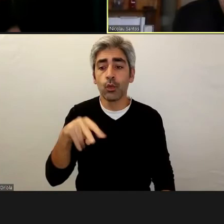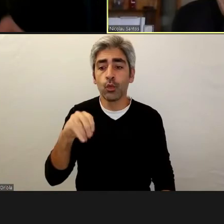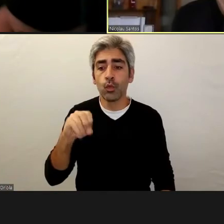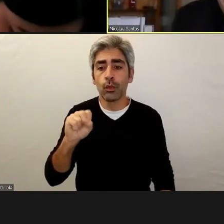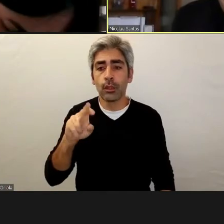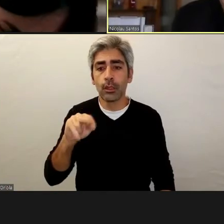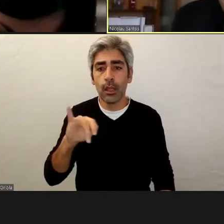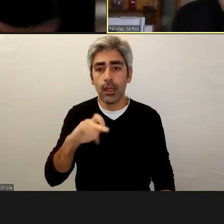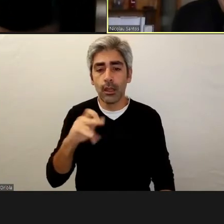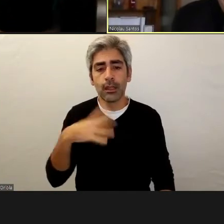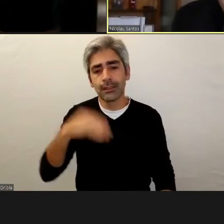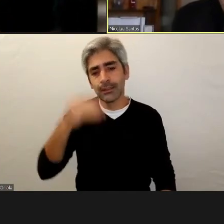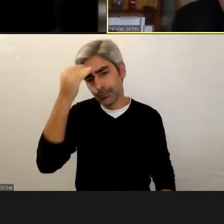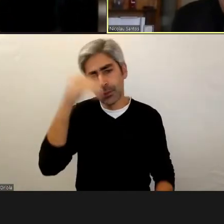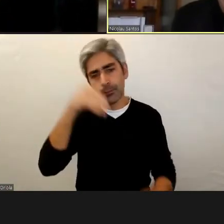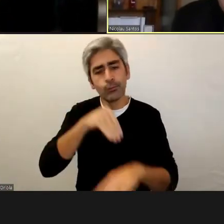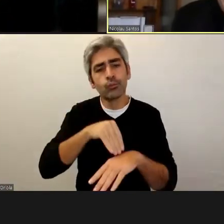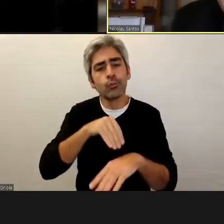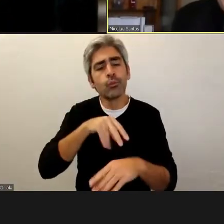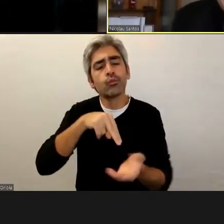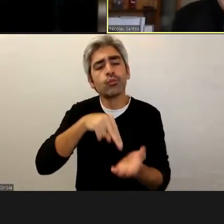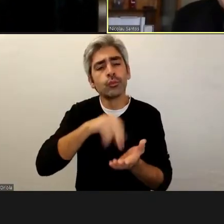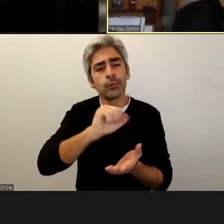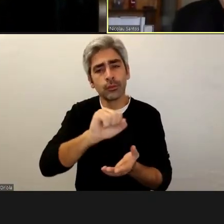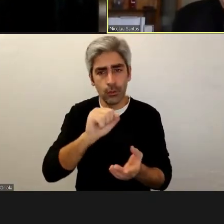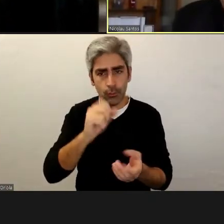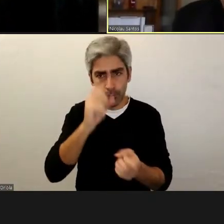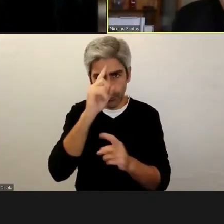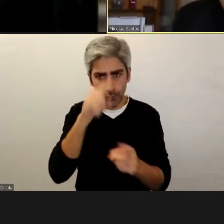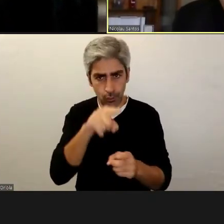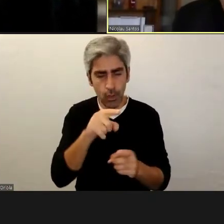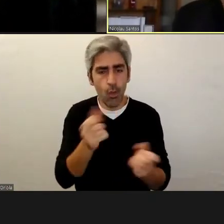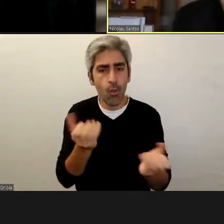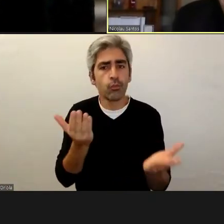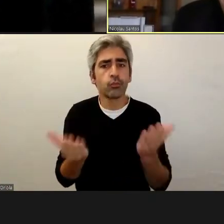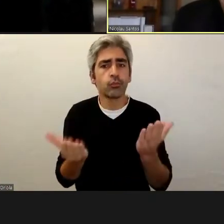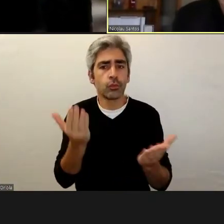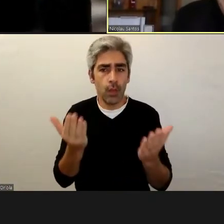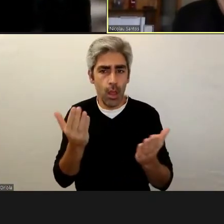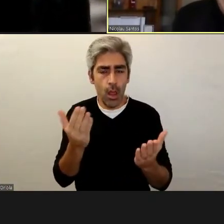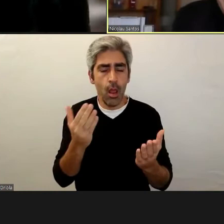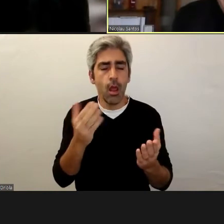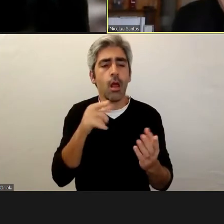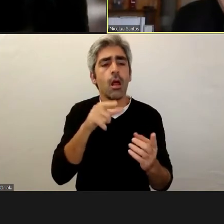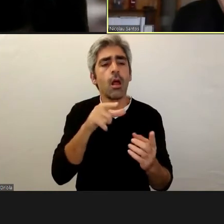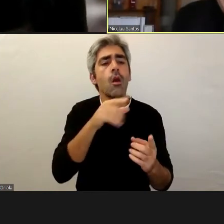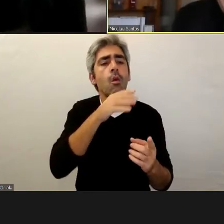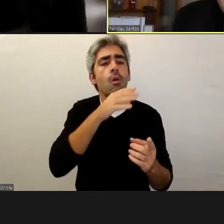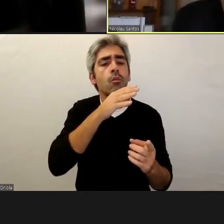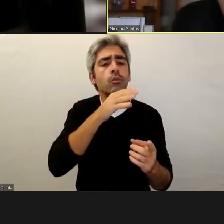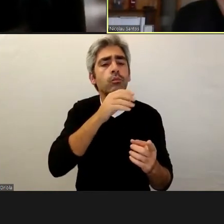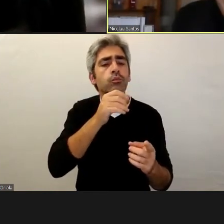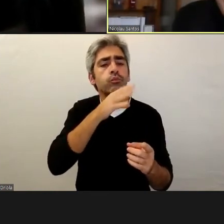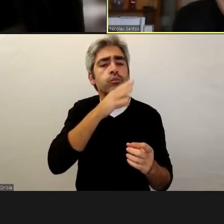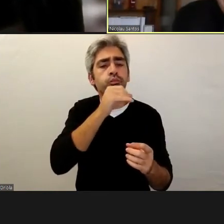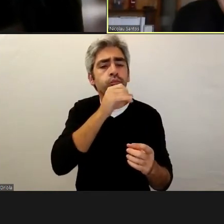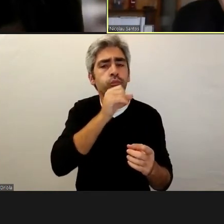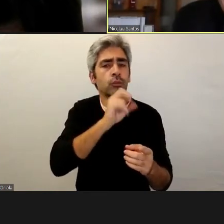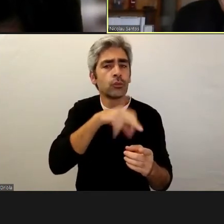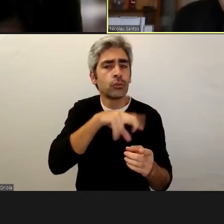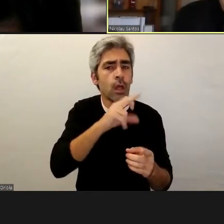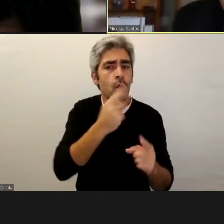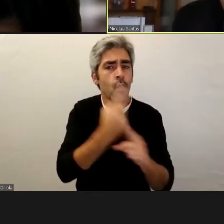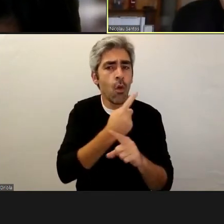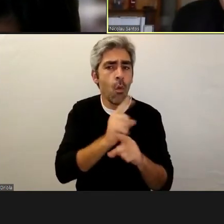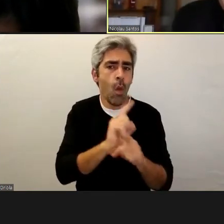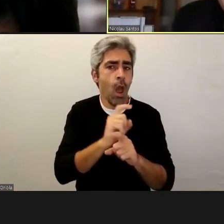saber a posição da senhora professora sobre a proporcionalidade de meios usados pelas forças de segurança para garantia da ordem e da